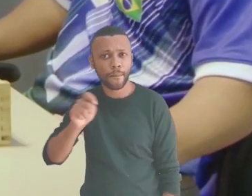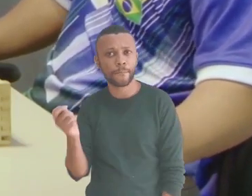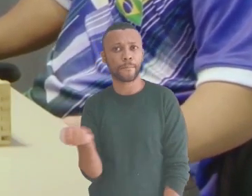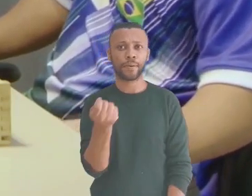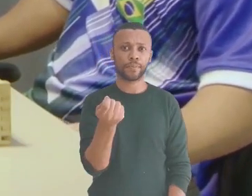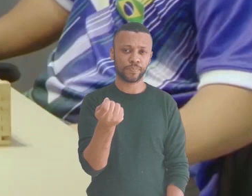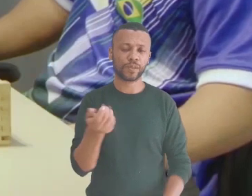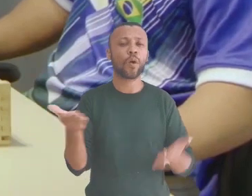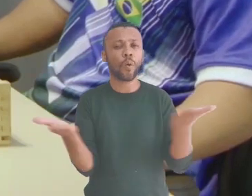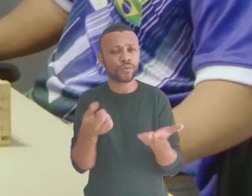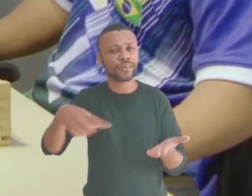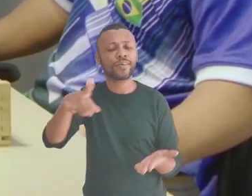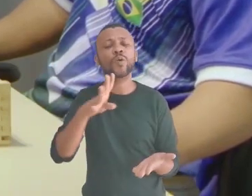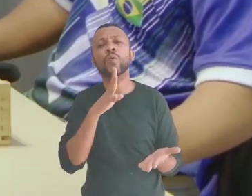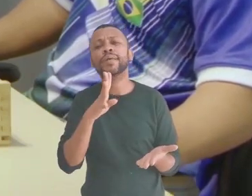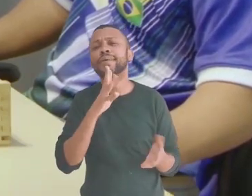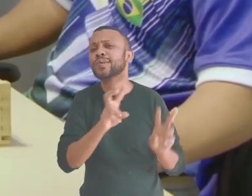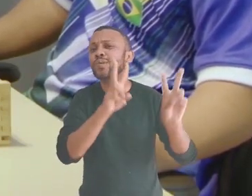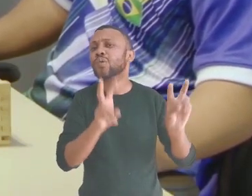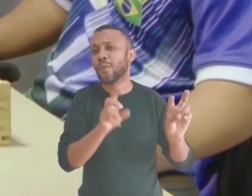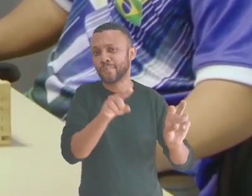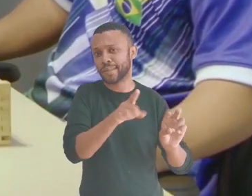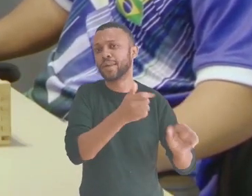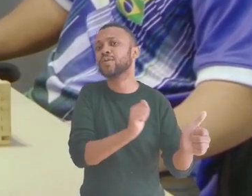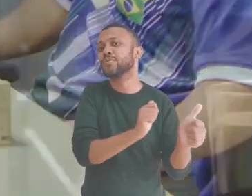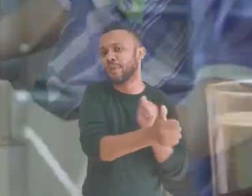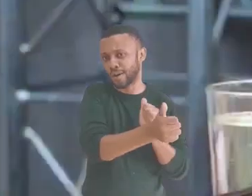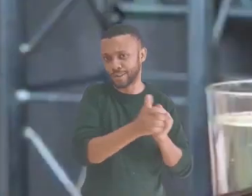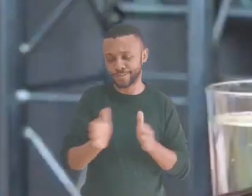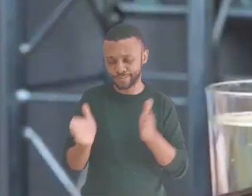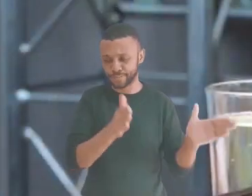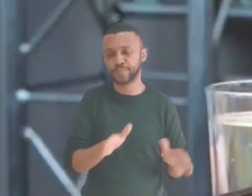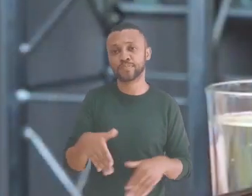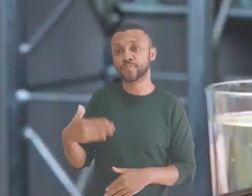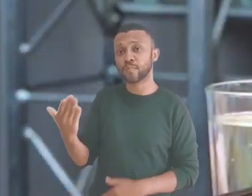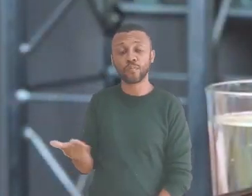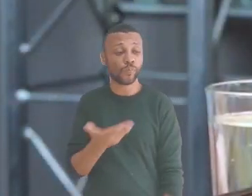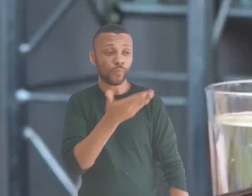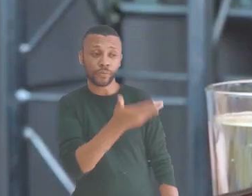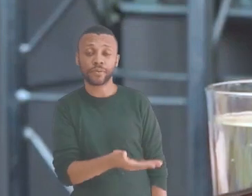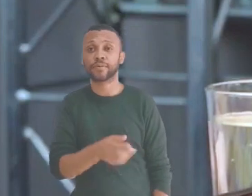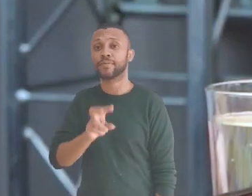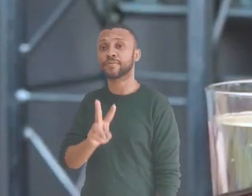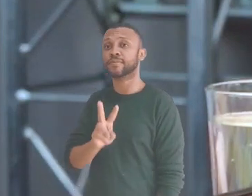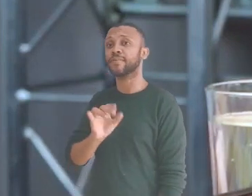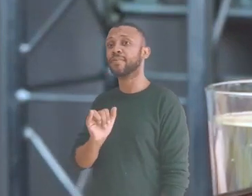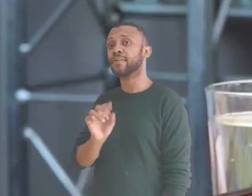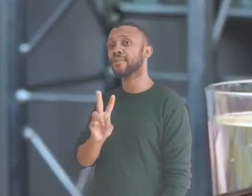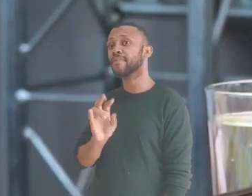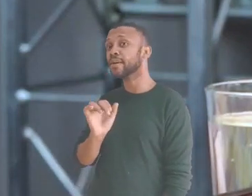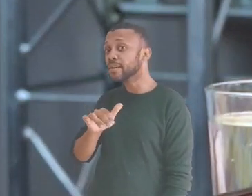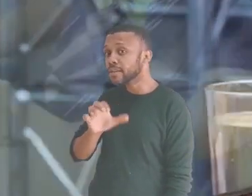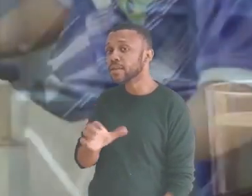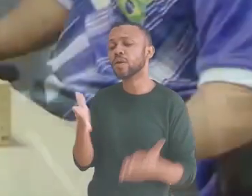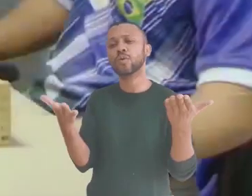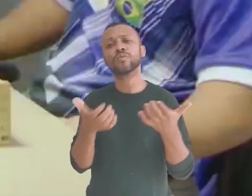saber um pouquinho hoje, tá? Do outro lado, a Viviane de Assis, tá? E eu vou dar todos os